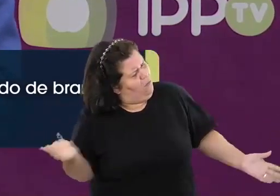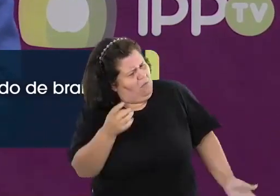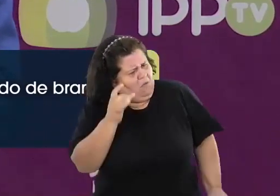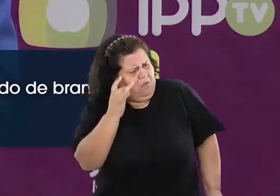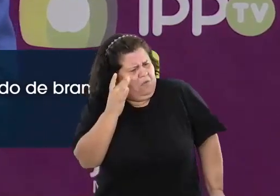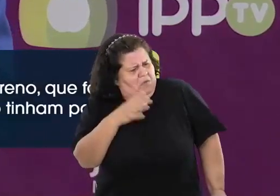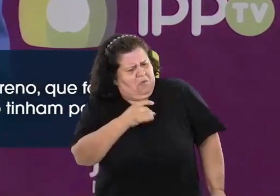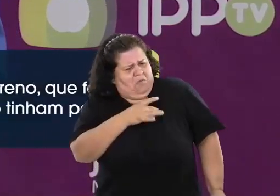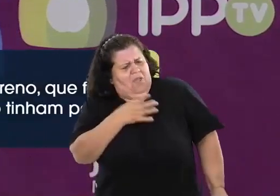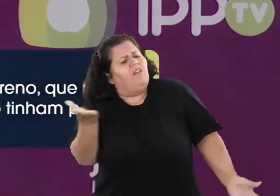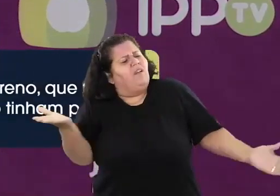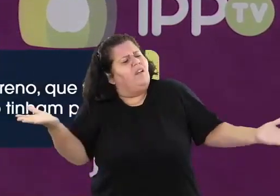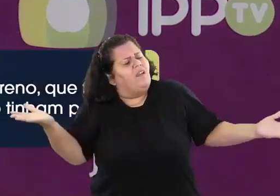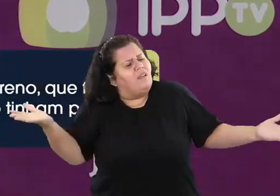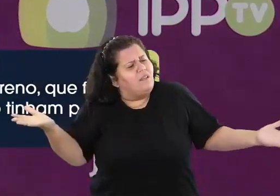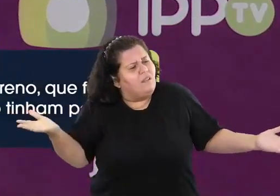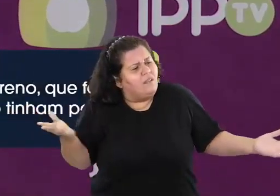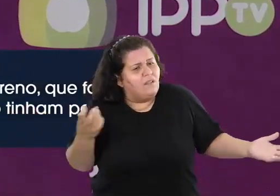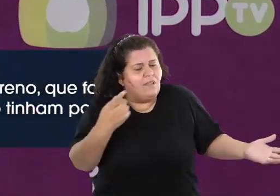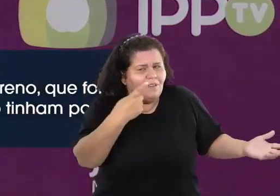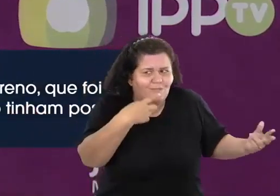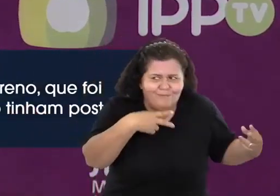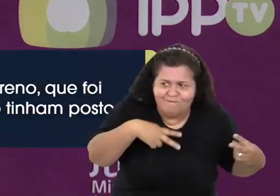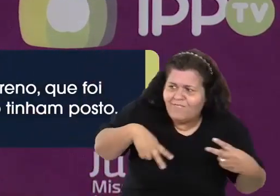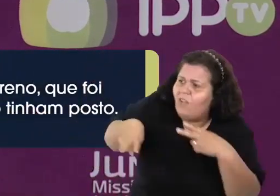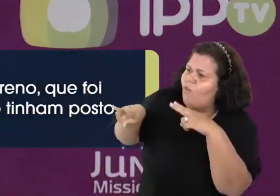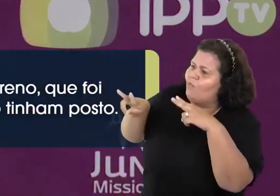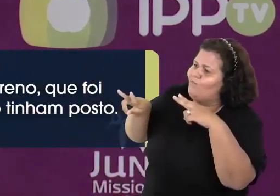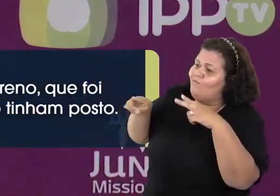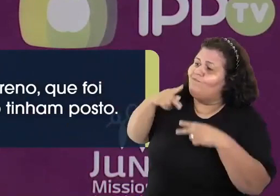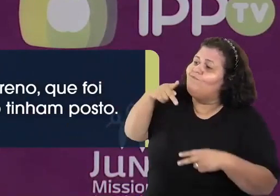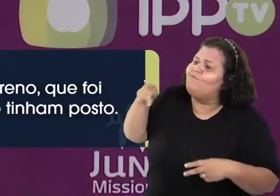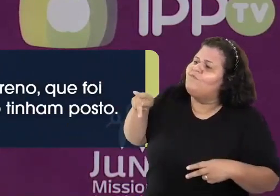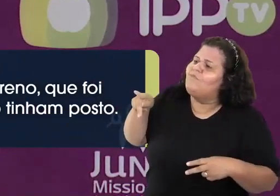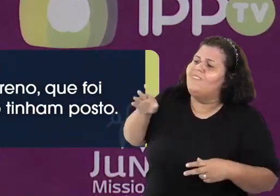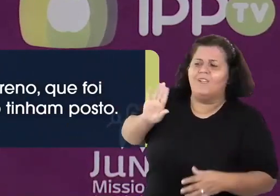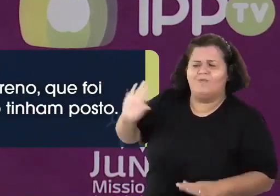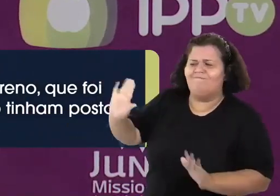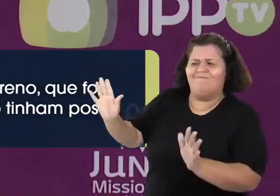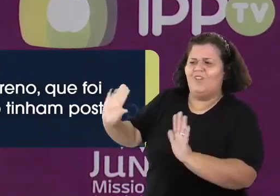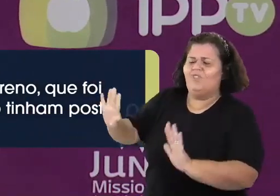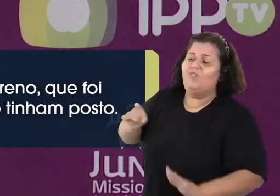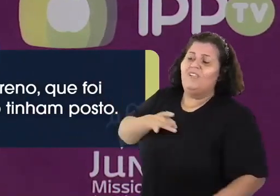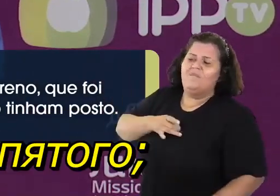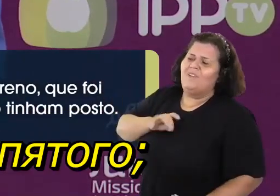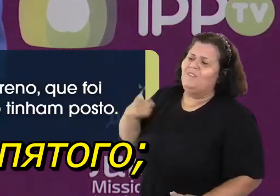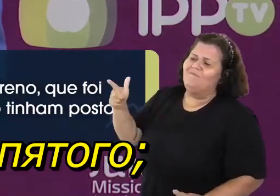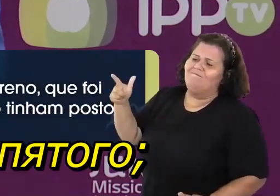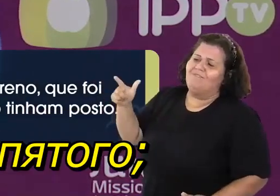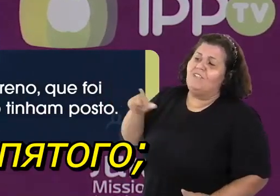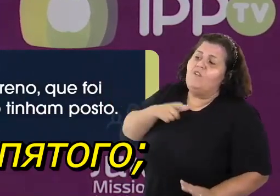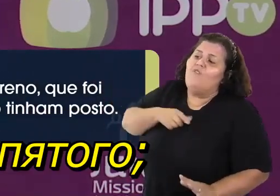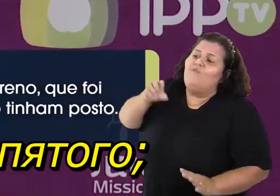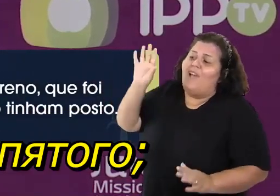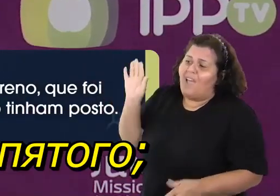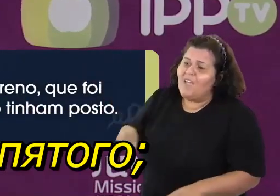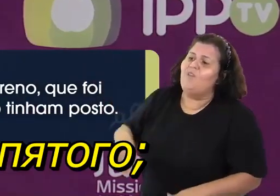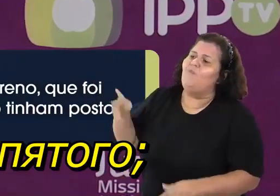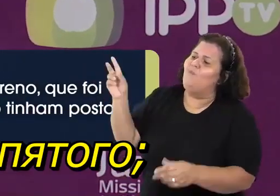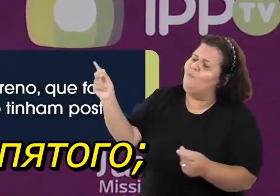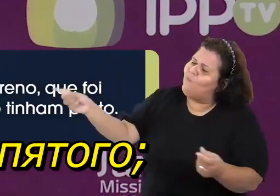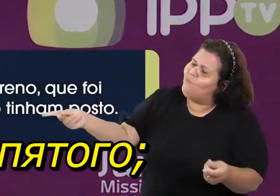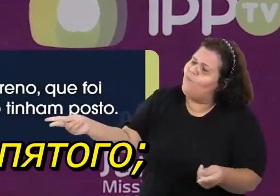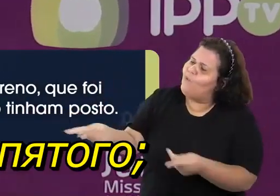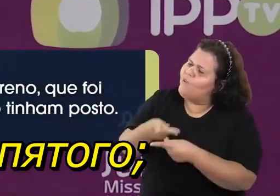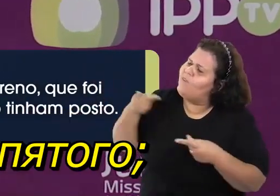atemorizadas. Ele, porém, lhes disse: não vos atemorizeis, buscais a Jesus o Nazareno, que